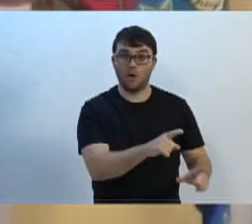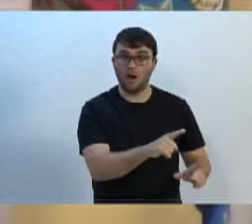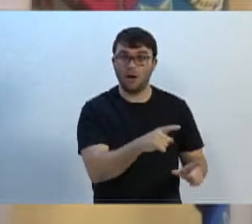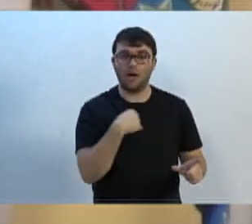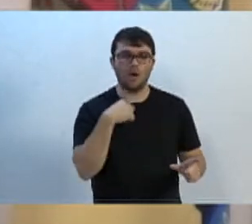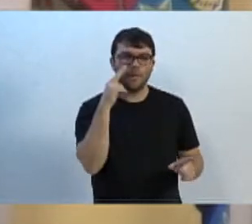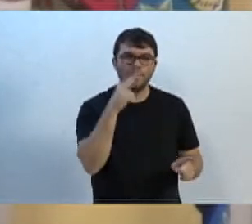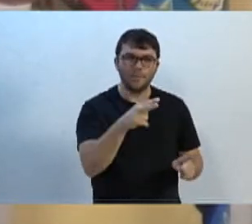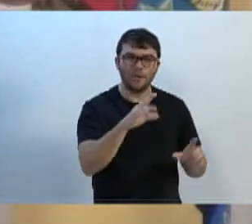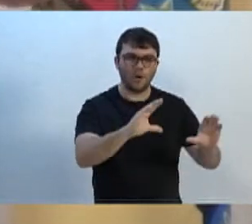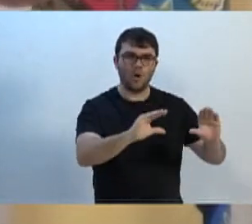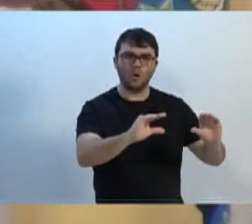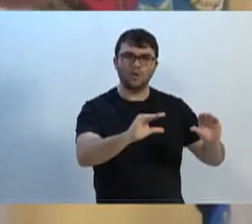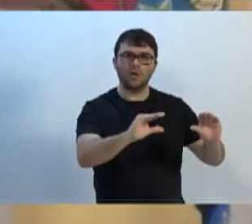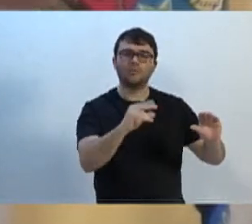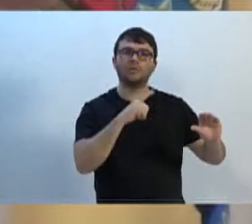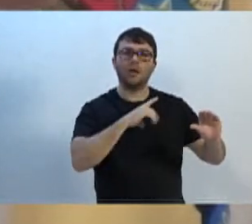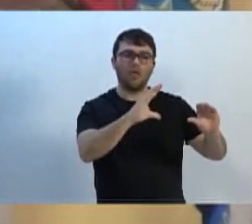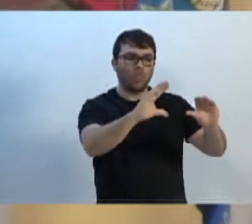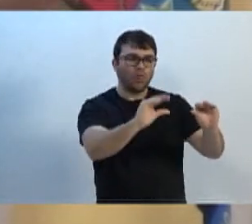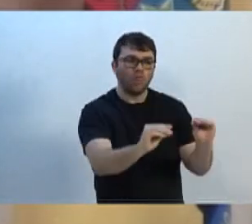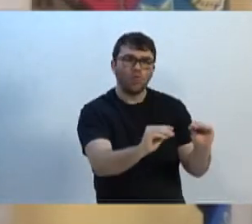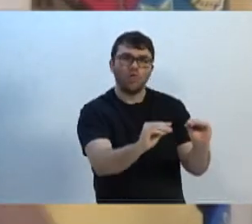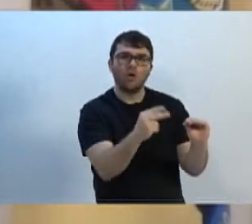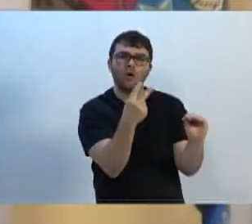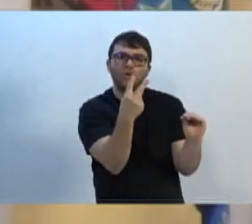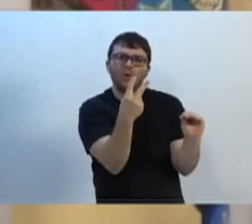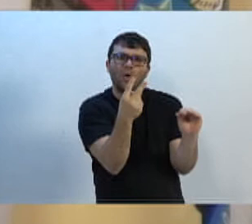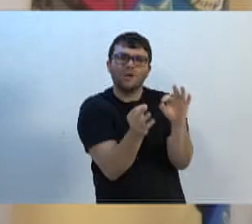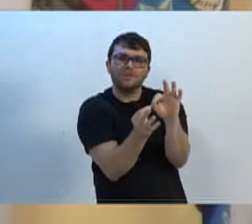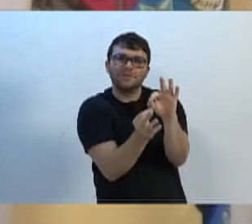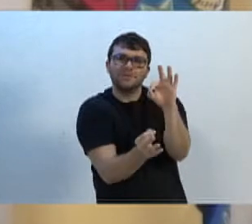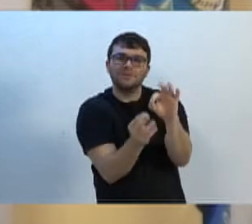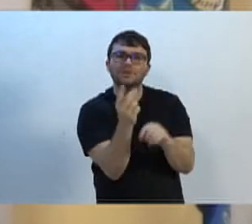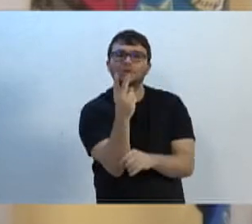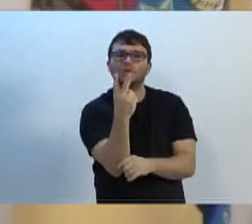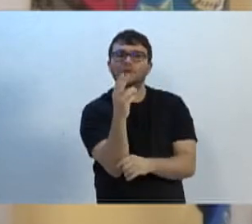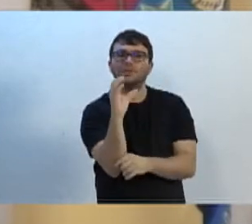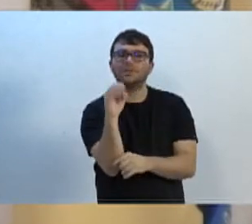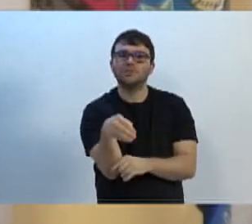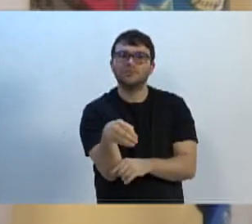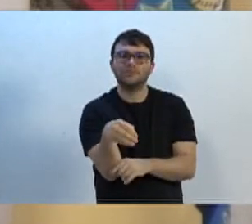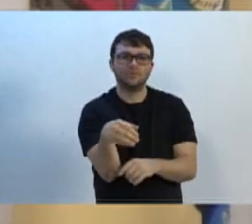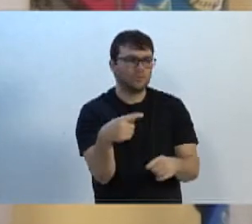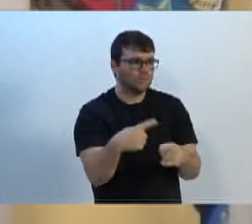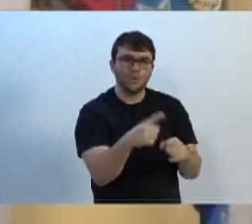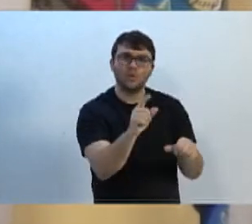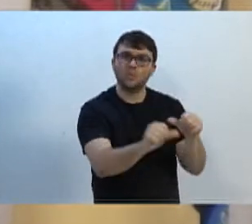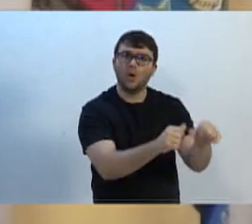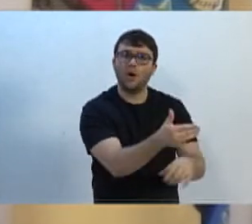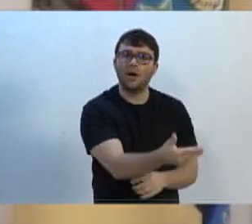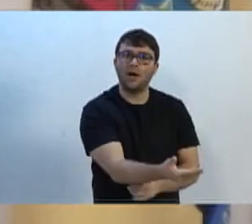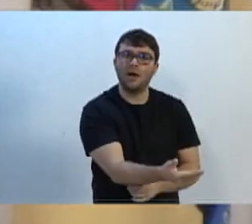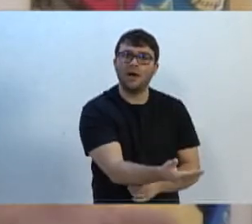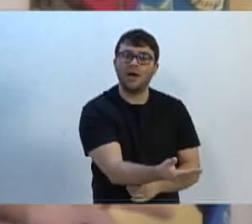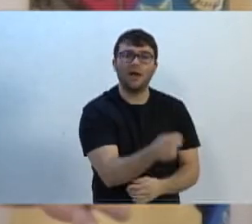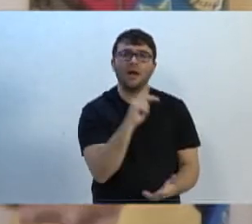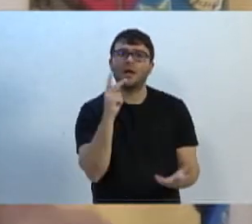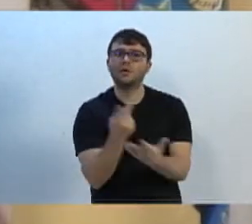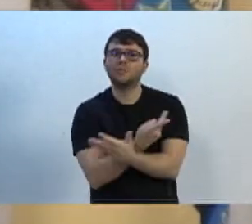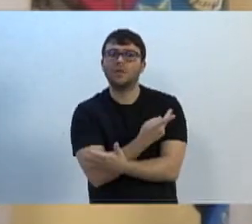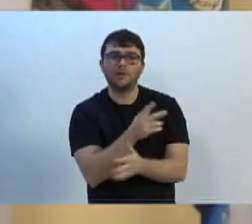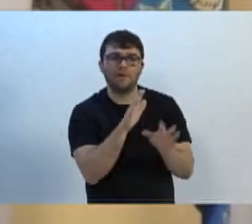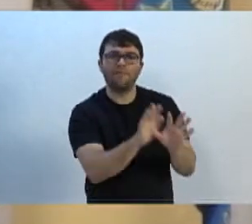dormindo em colchão com 2 cm de espuma 1 cm por que que não é trocado esses colchões o que que acontece que